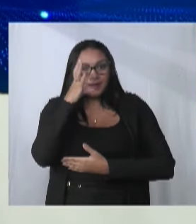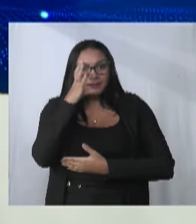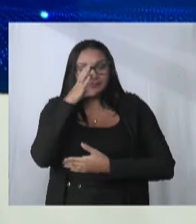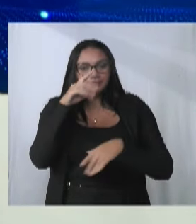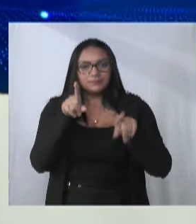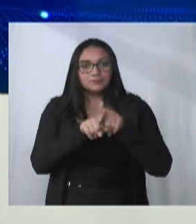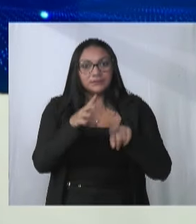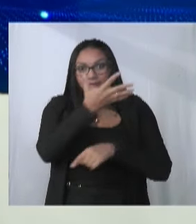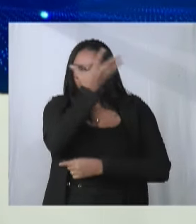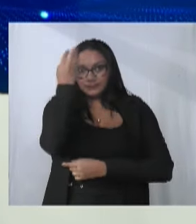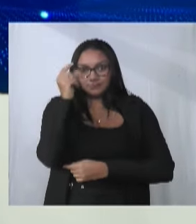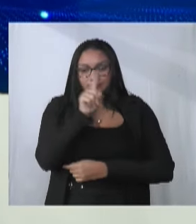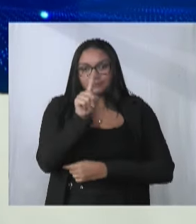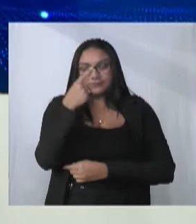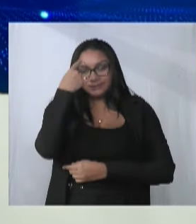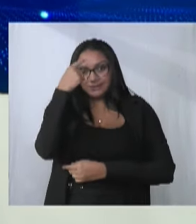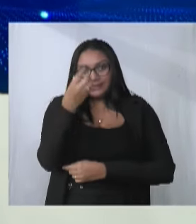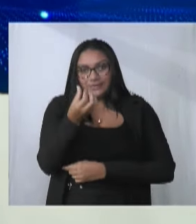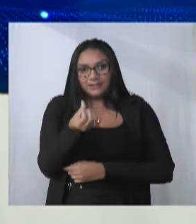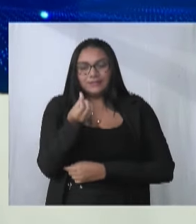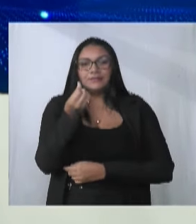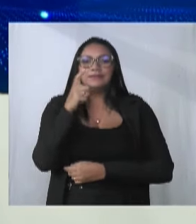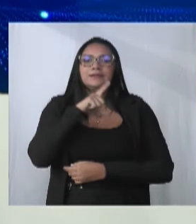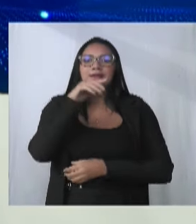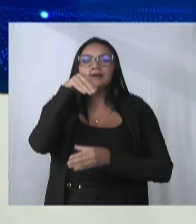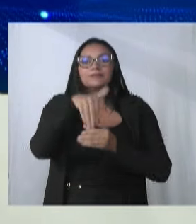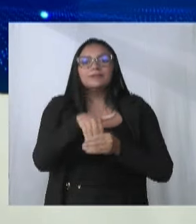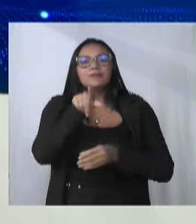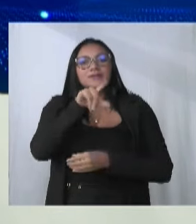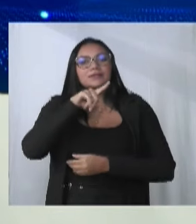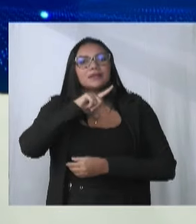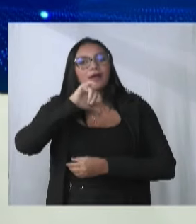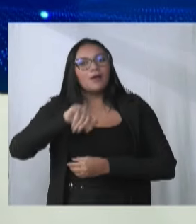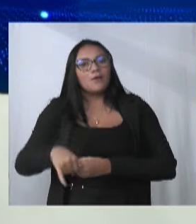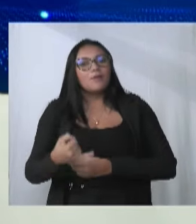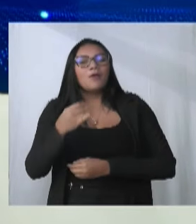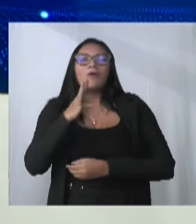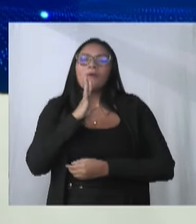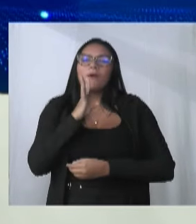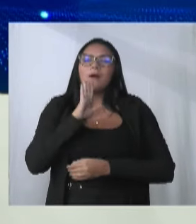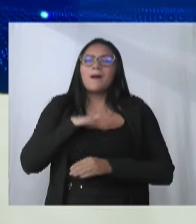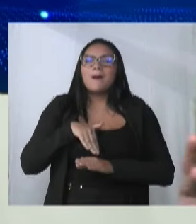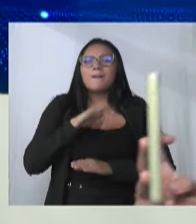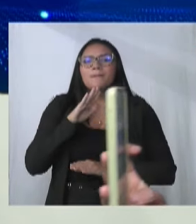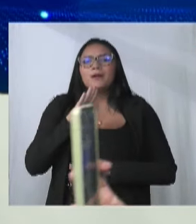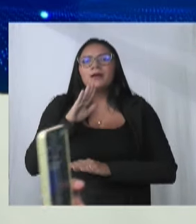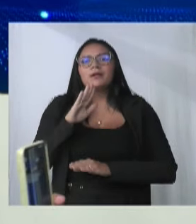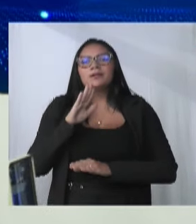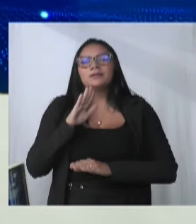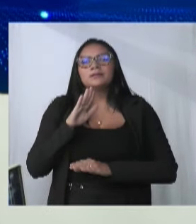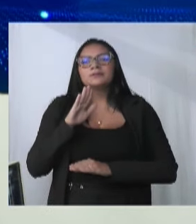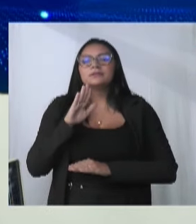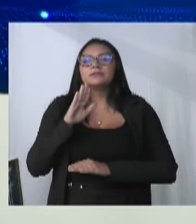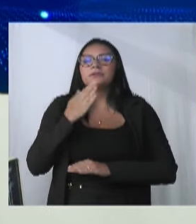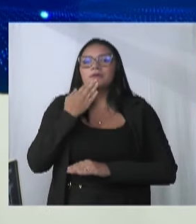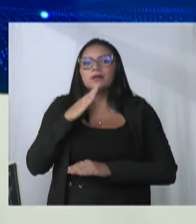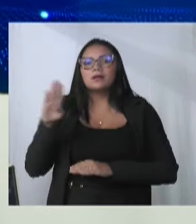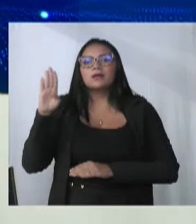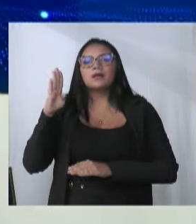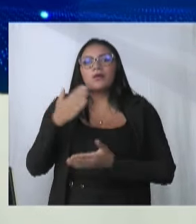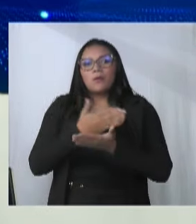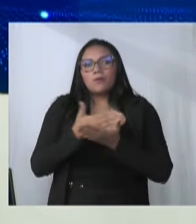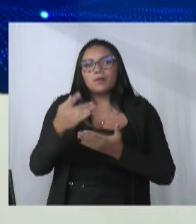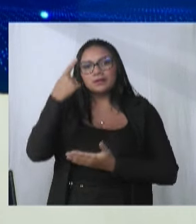esqueça, 6 de outubro tem eleição, você teve uma oportunidade, vai conhecer ainda mais os candidatos, a propaganda começa no dia 16,